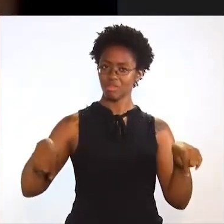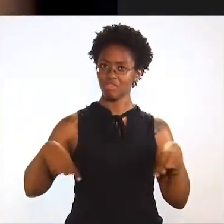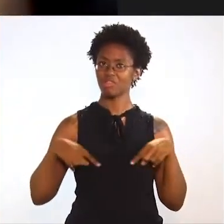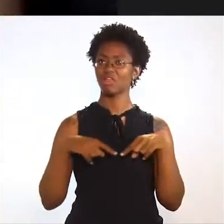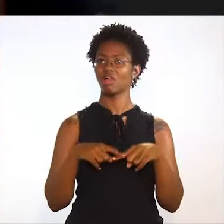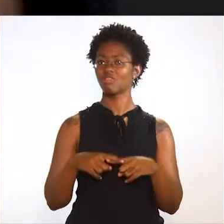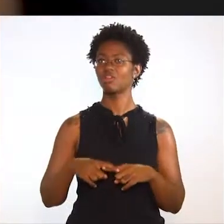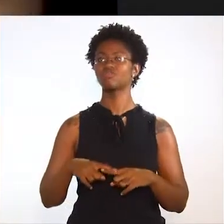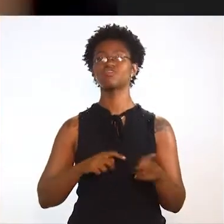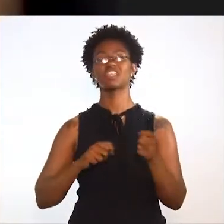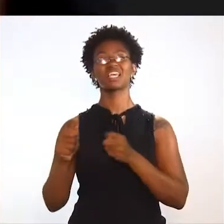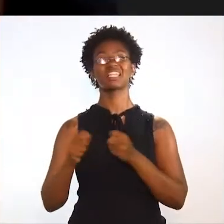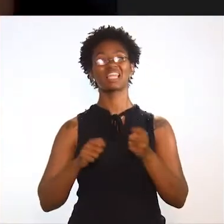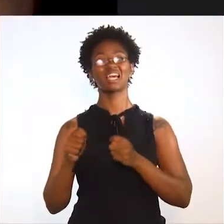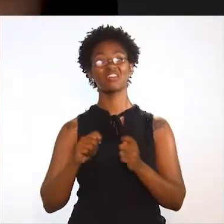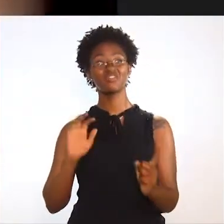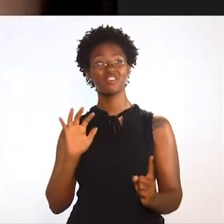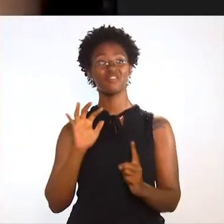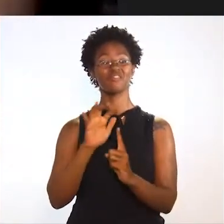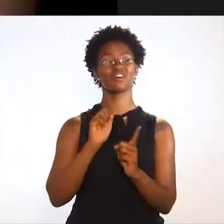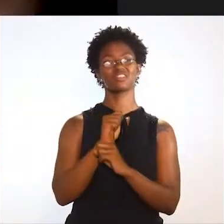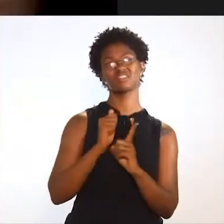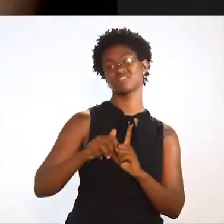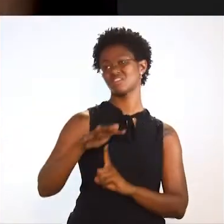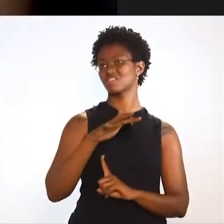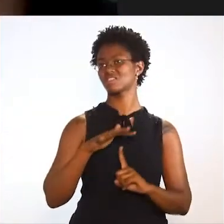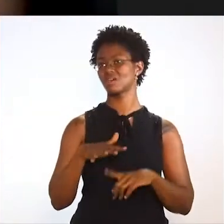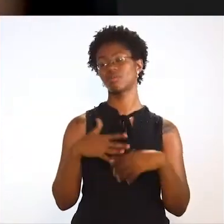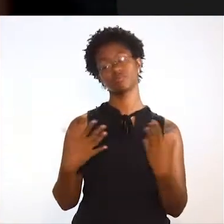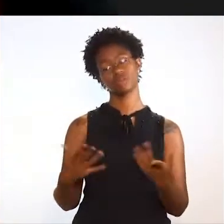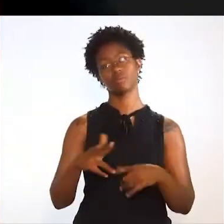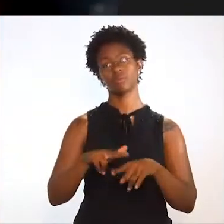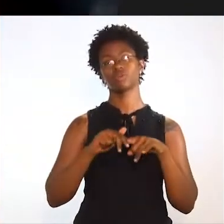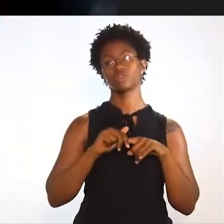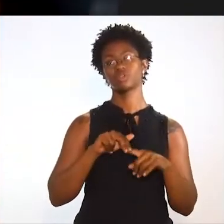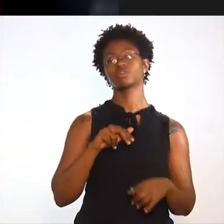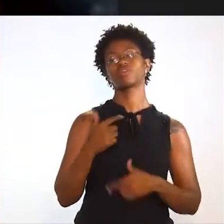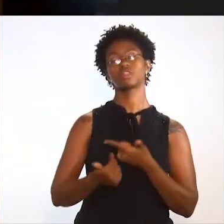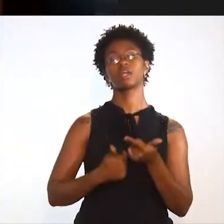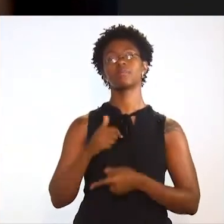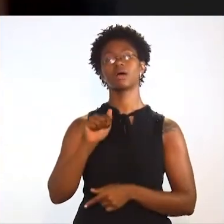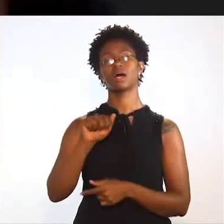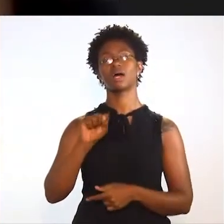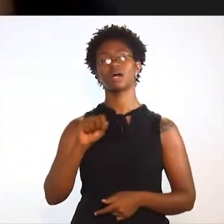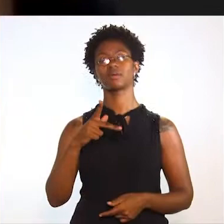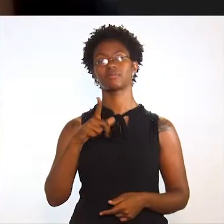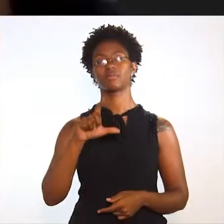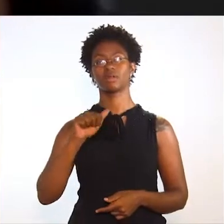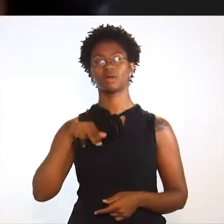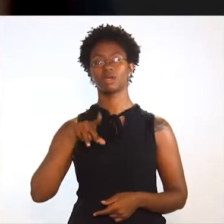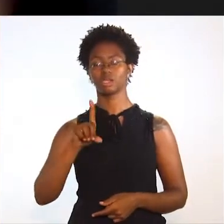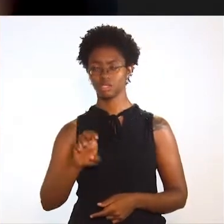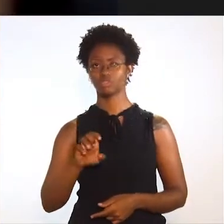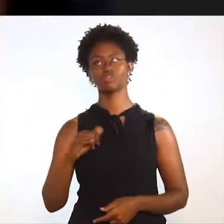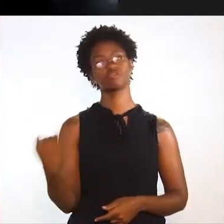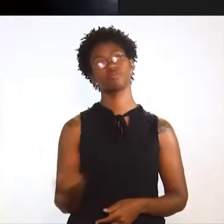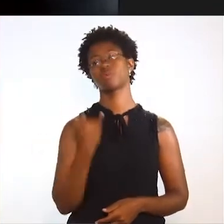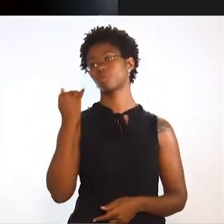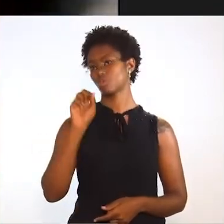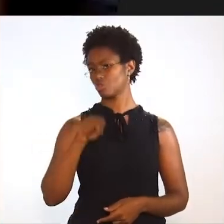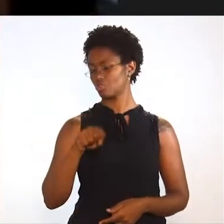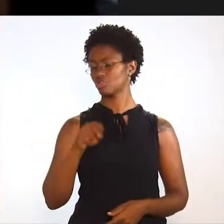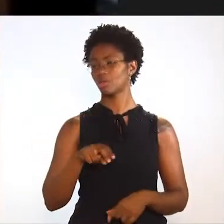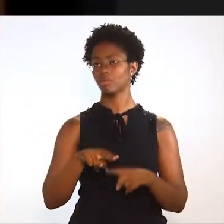de negócios de impacto social. Por isso que o trabalho da Asplande é importante,